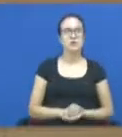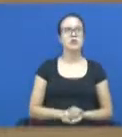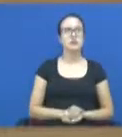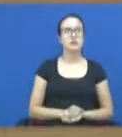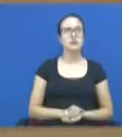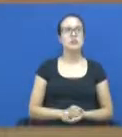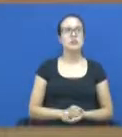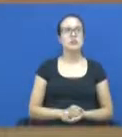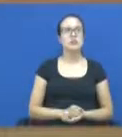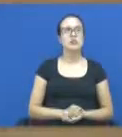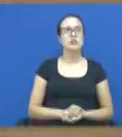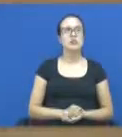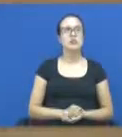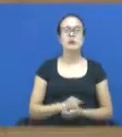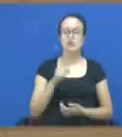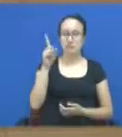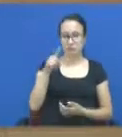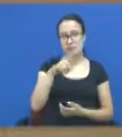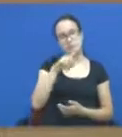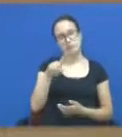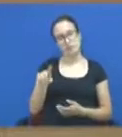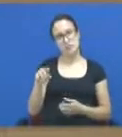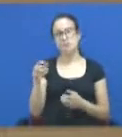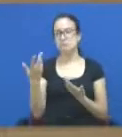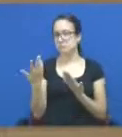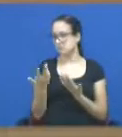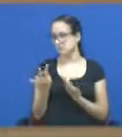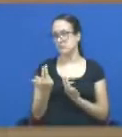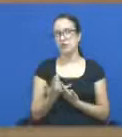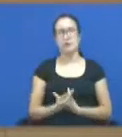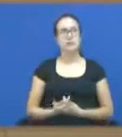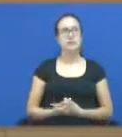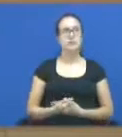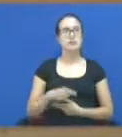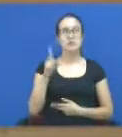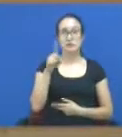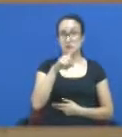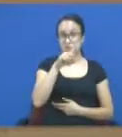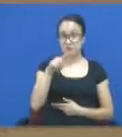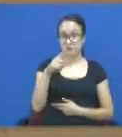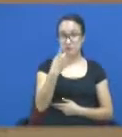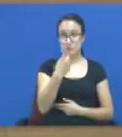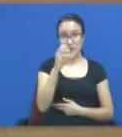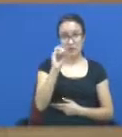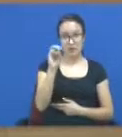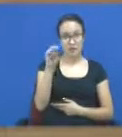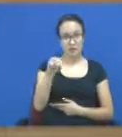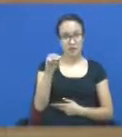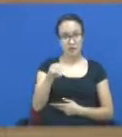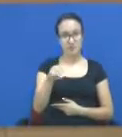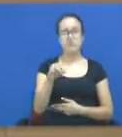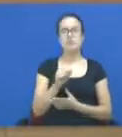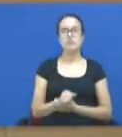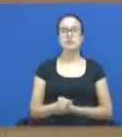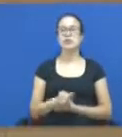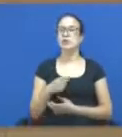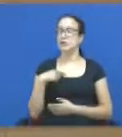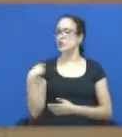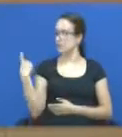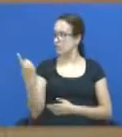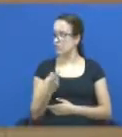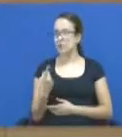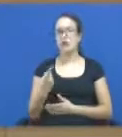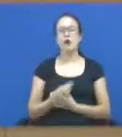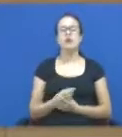em situação de suspensão. Portanto, os trabalhos estão suspensos por 10 minutos e neste período nós ouviremos